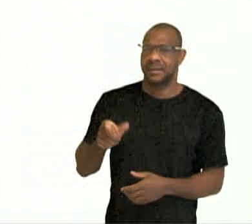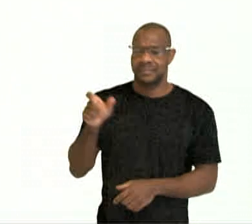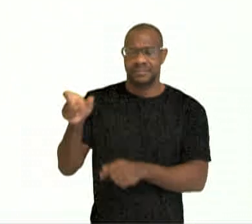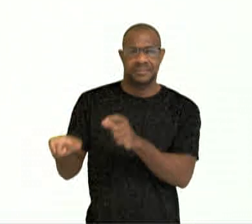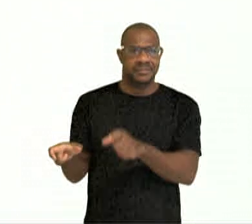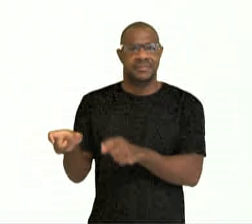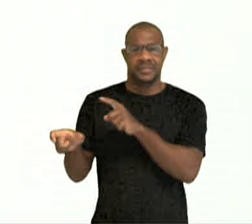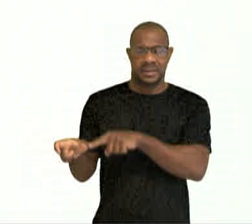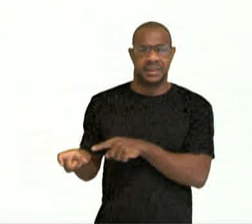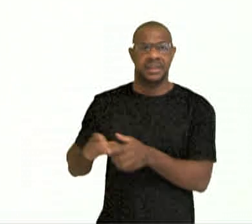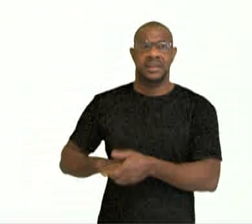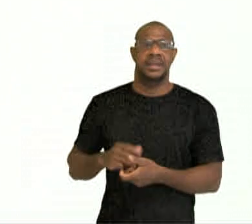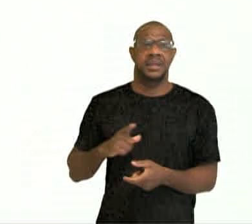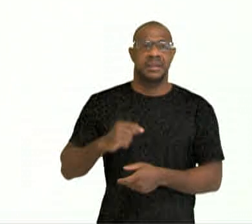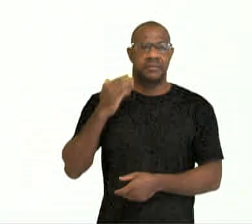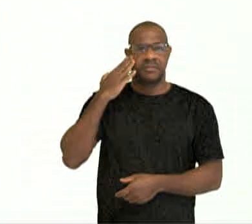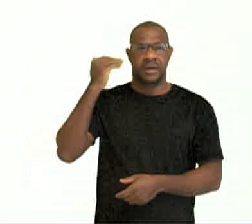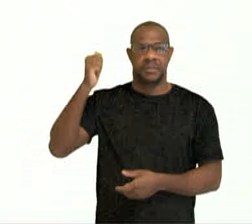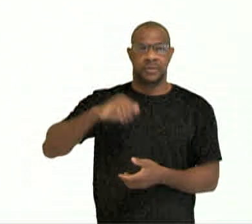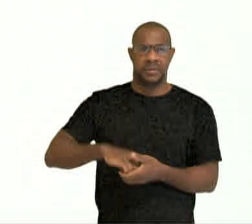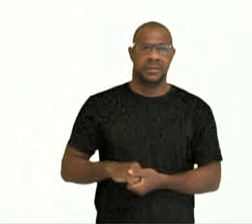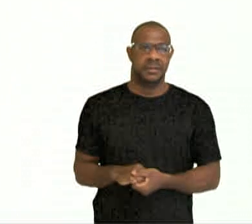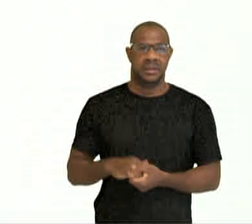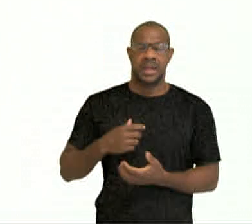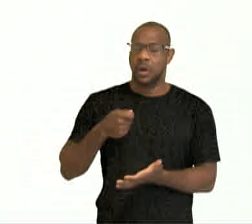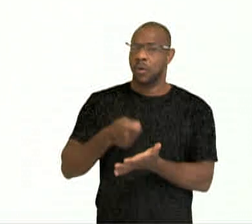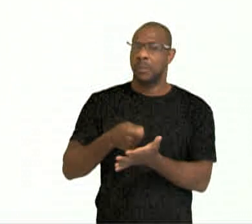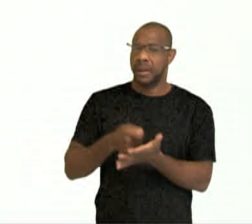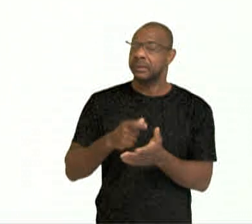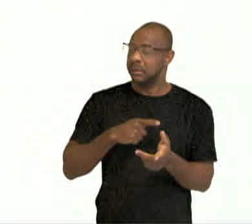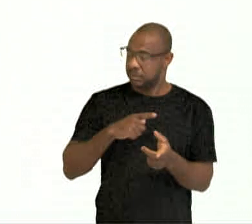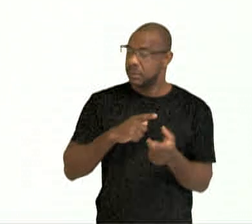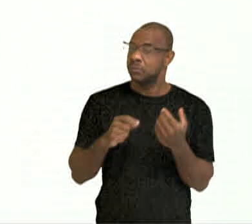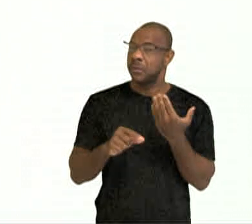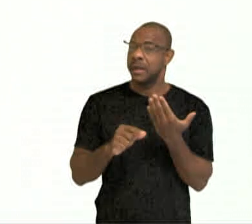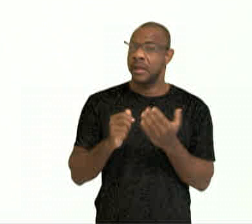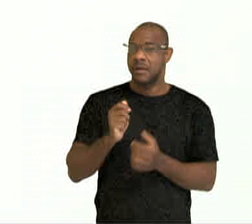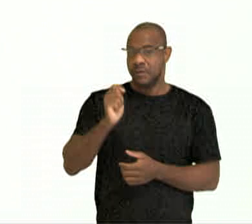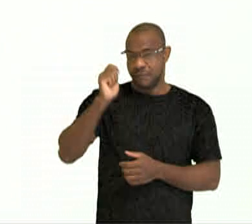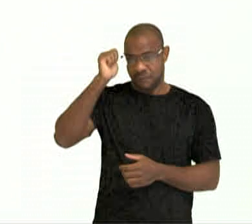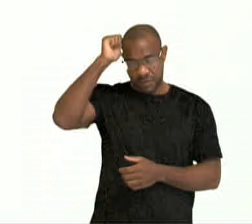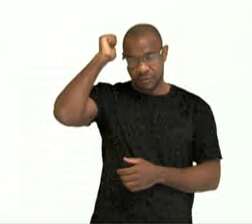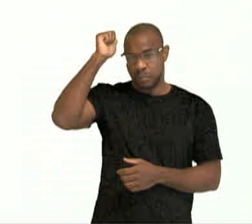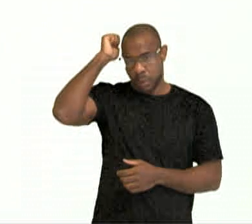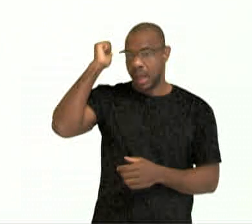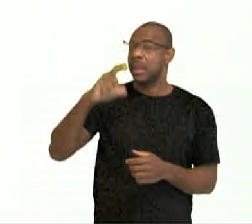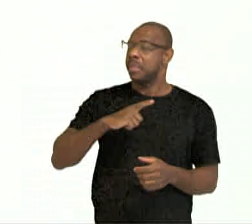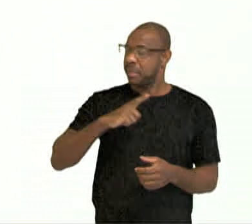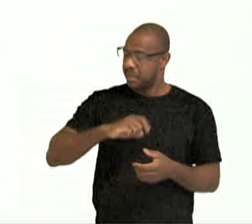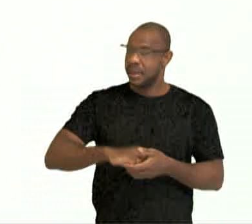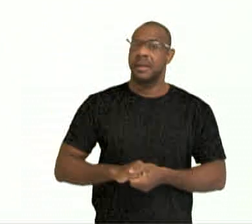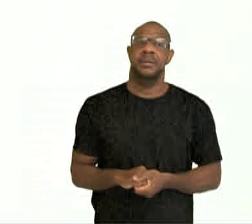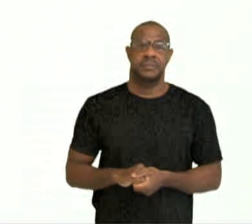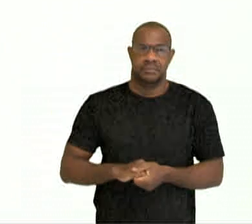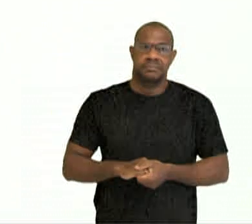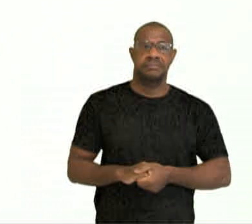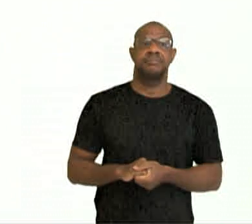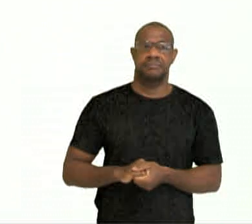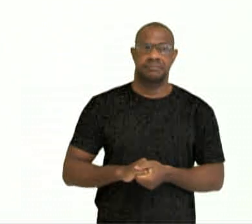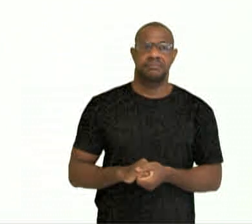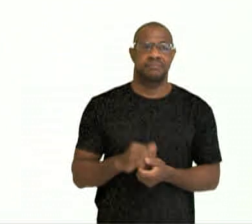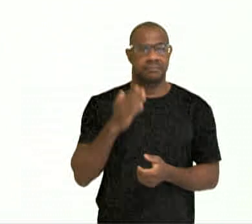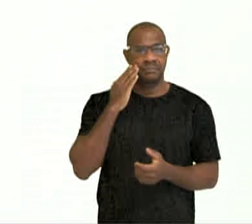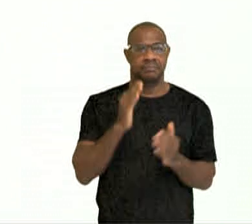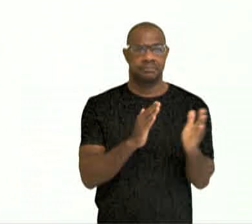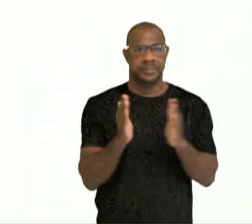Seus heterônimos mais famosos e que são cobrados em vestibulares são Alberto Caeiro, Álvaro de Campos, o meu preferido,